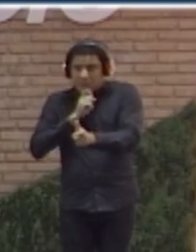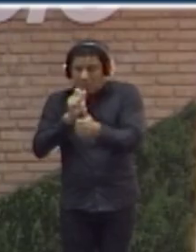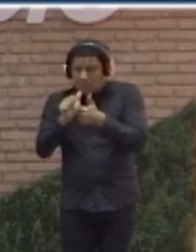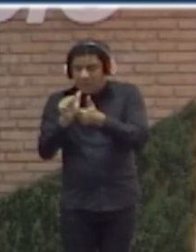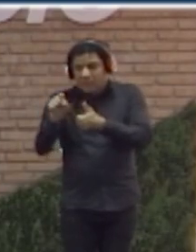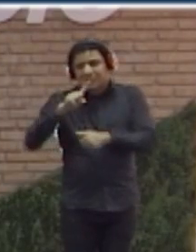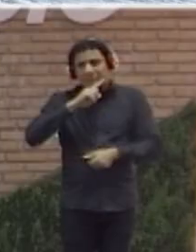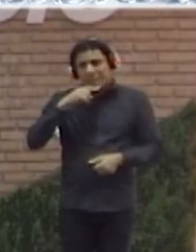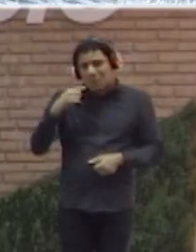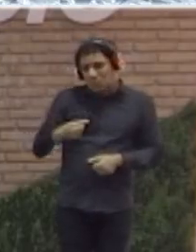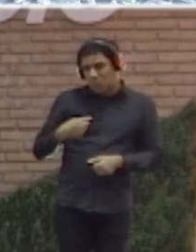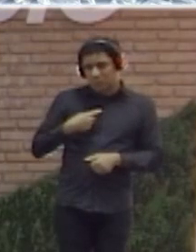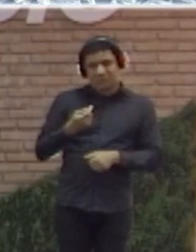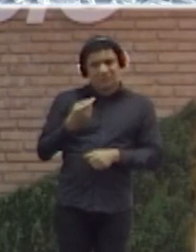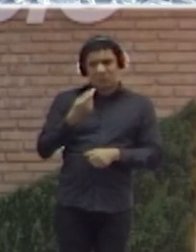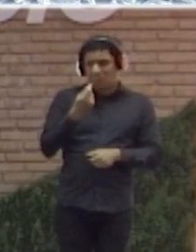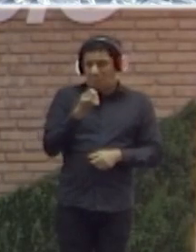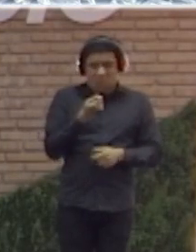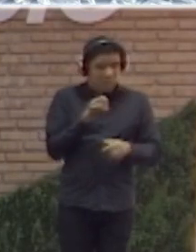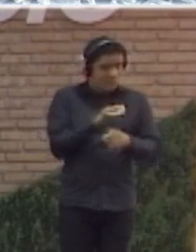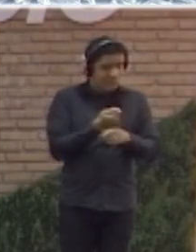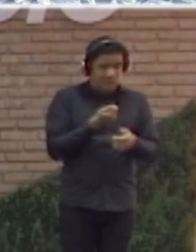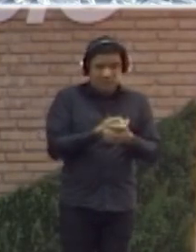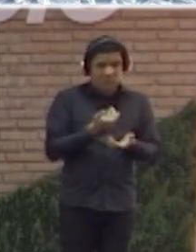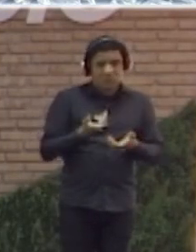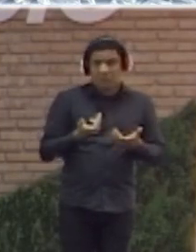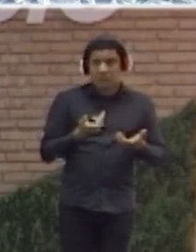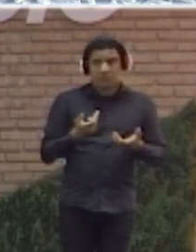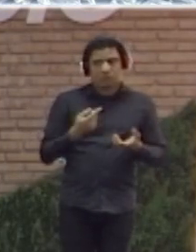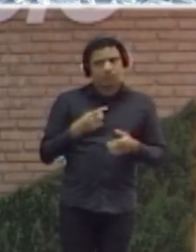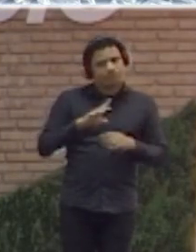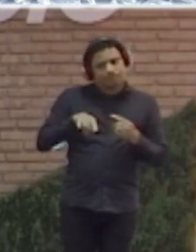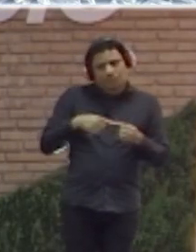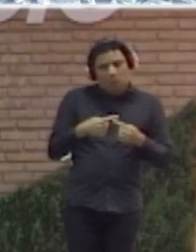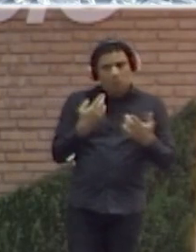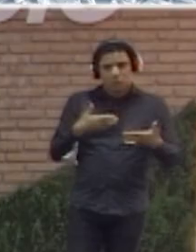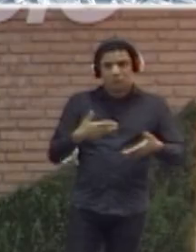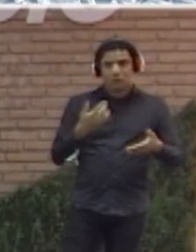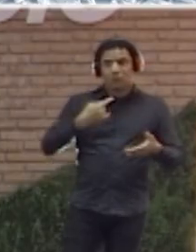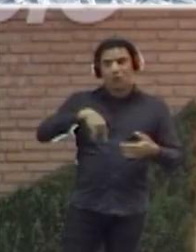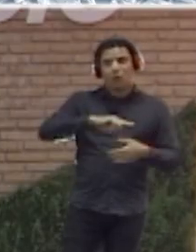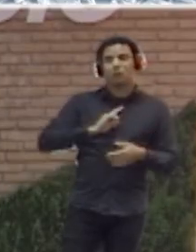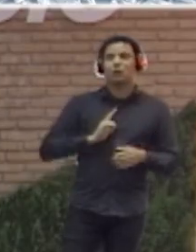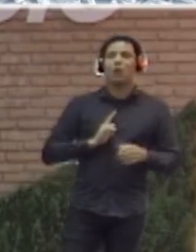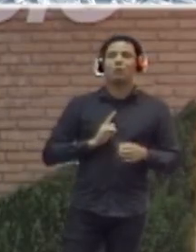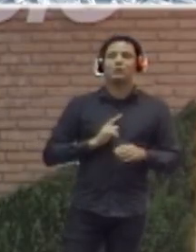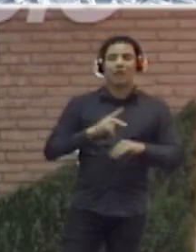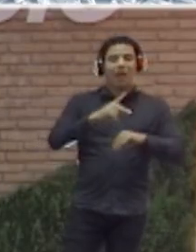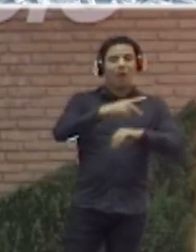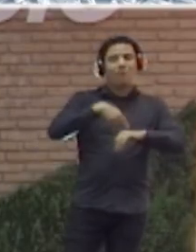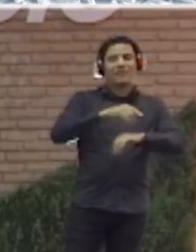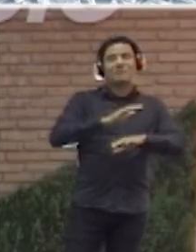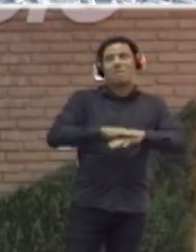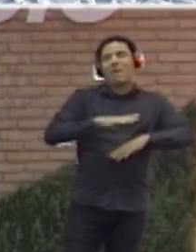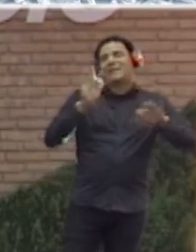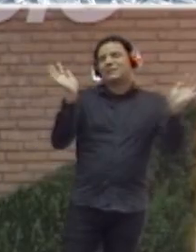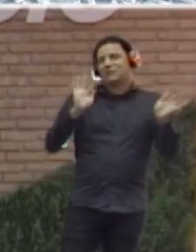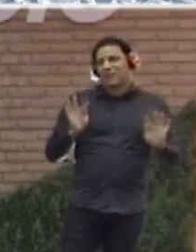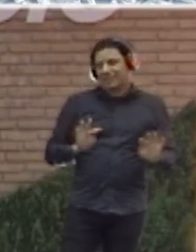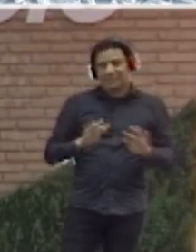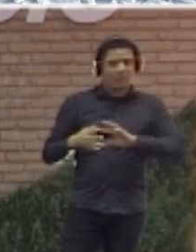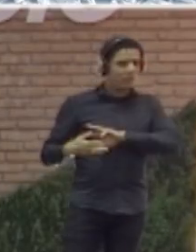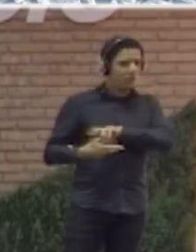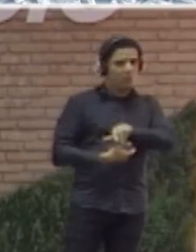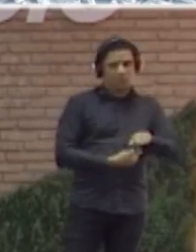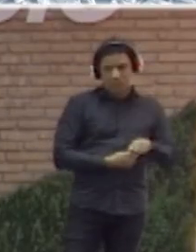da Rússia, com pouquíssimos recursos, mas, por algum motivo, nós somos a nação mais feliz do mundo e